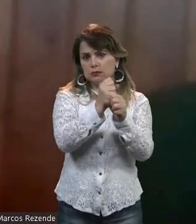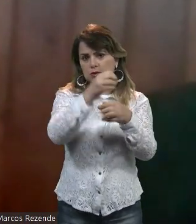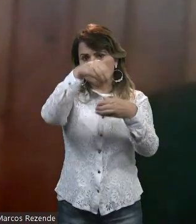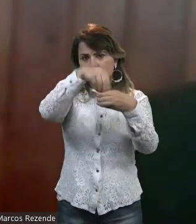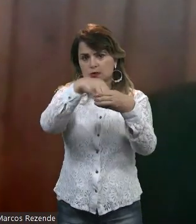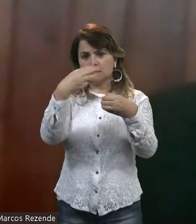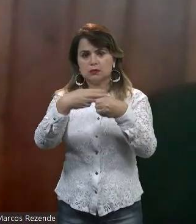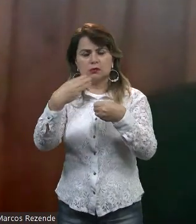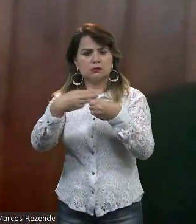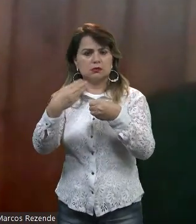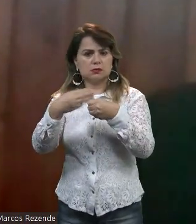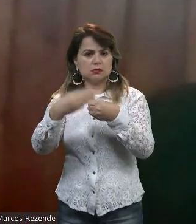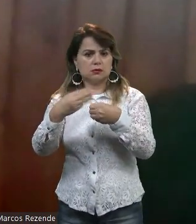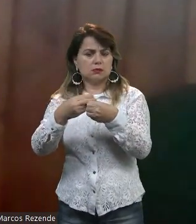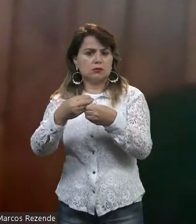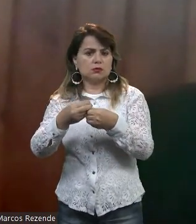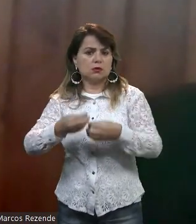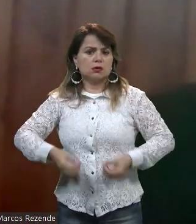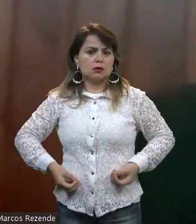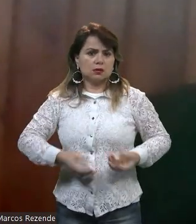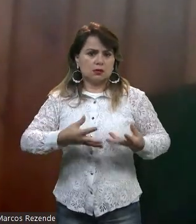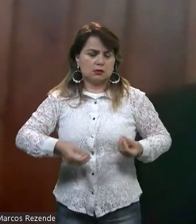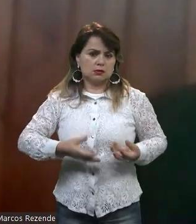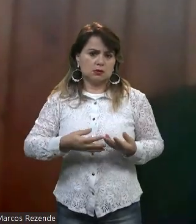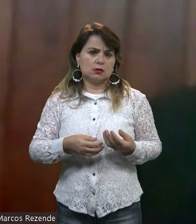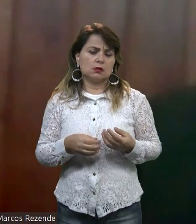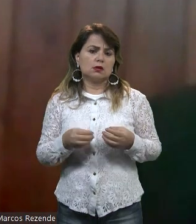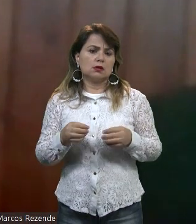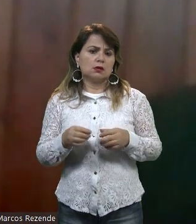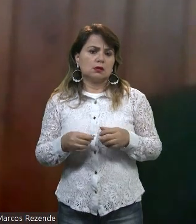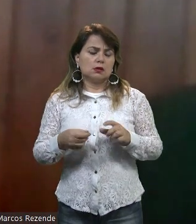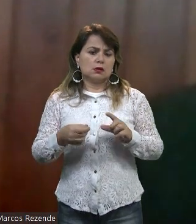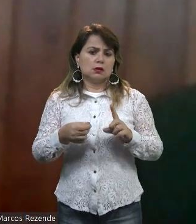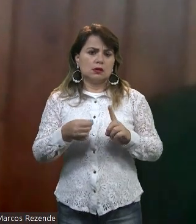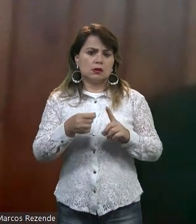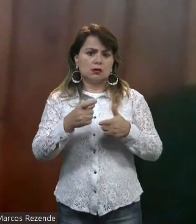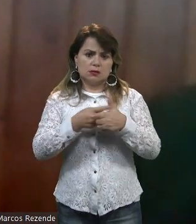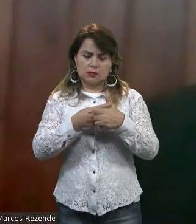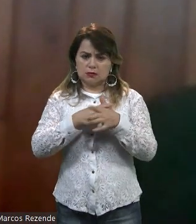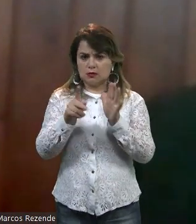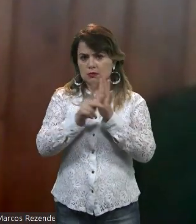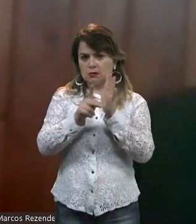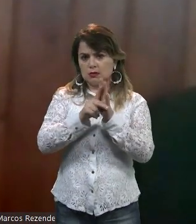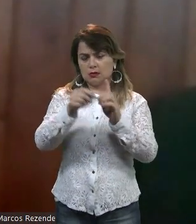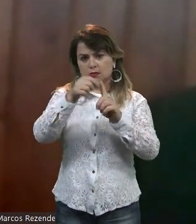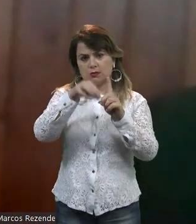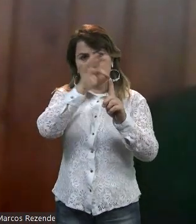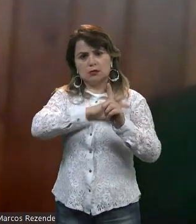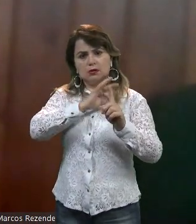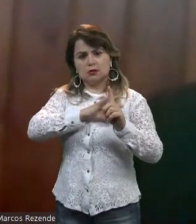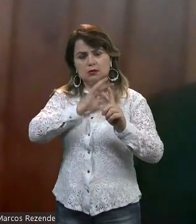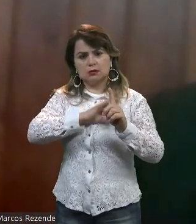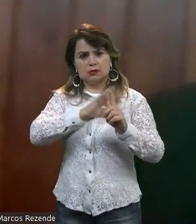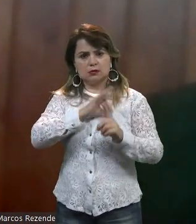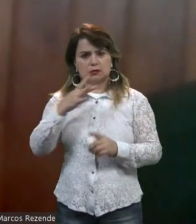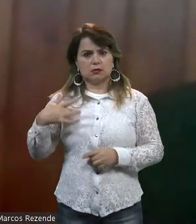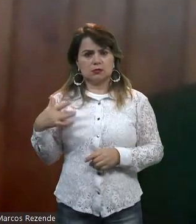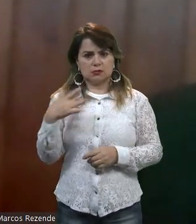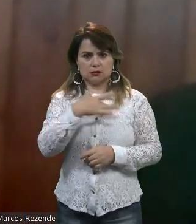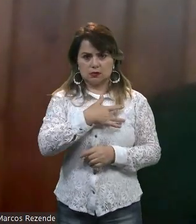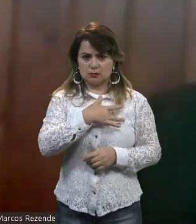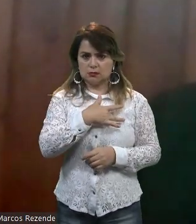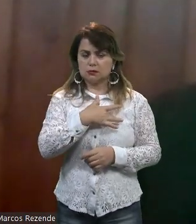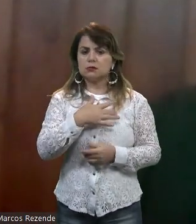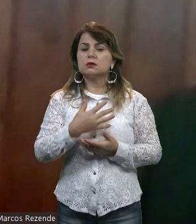para despesas relativas à folha de pagamento dos servidores da Secretaria Municipal da Saúde e da outras